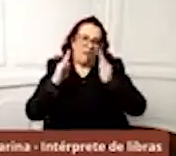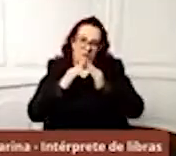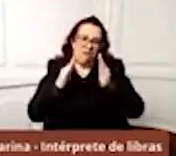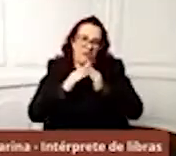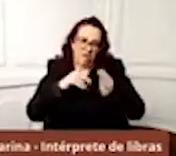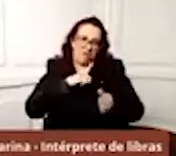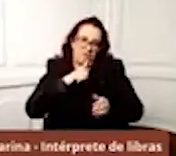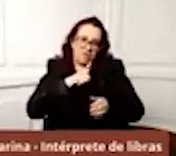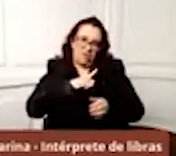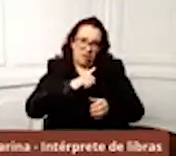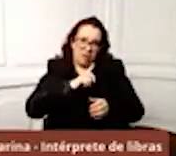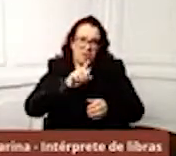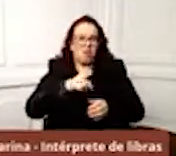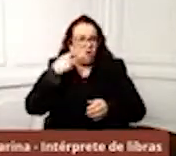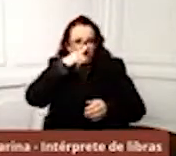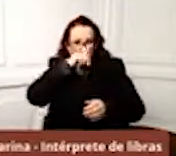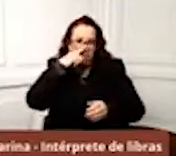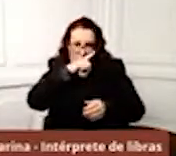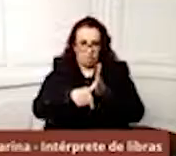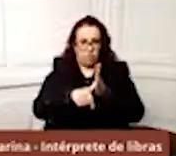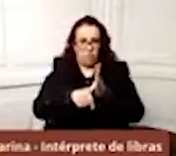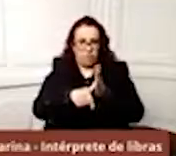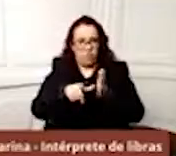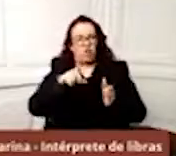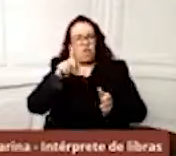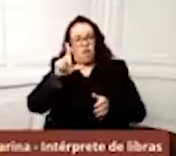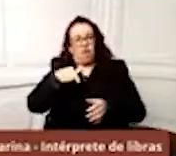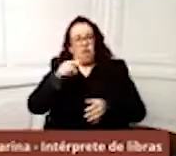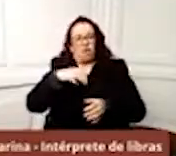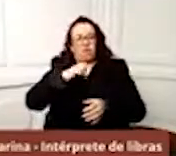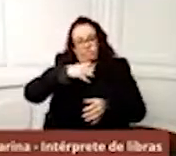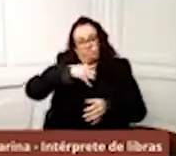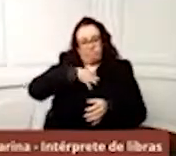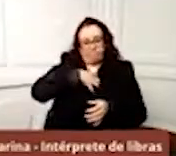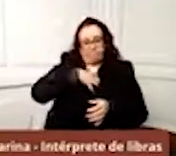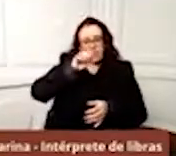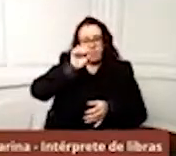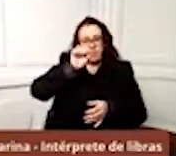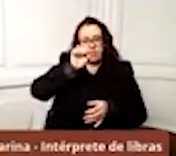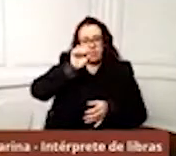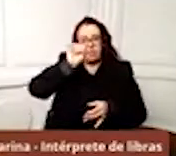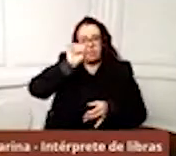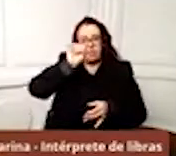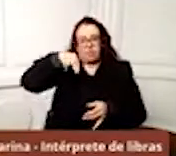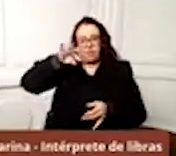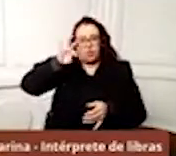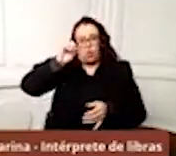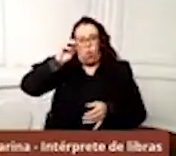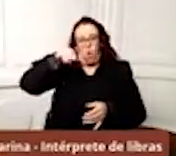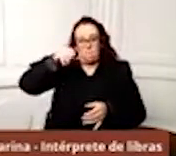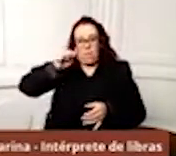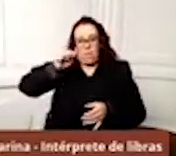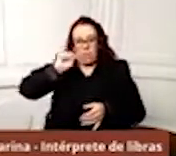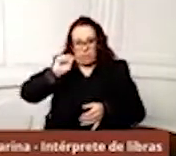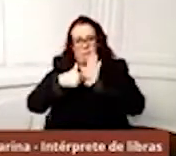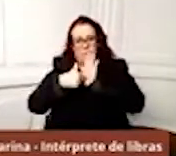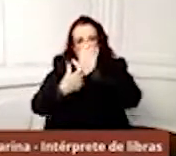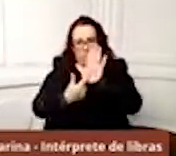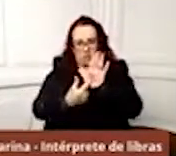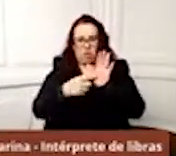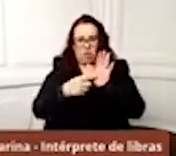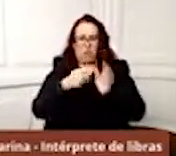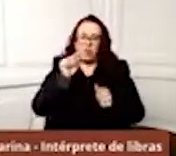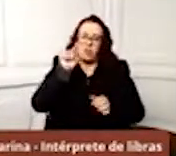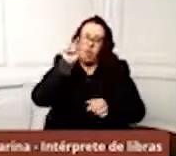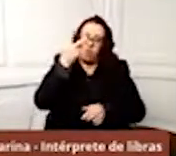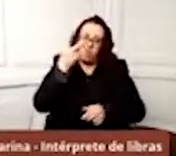tenha é de 27%. A gente apresenta os sintomas apresentados por essas 26 pessoas que ao longo